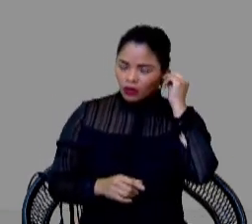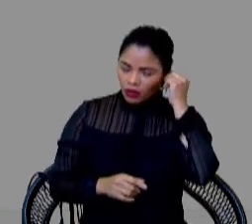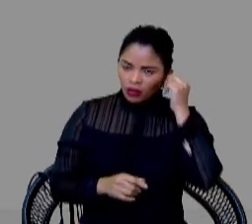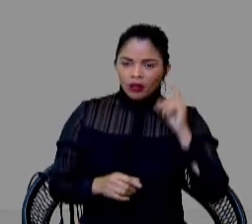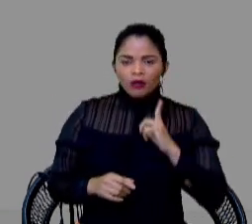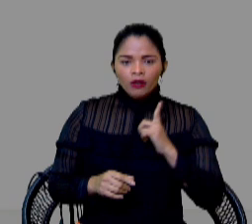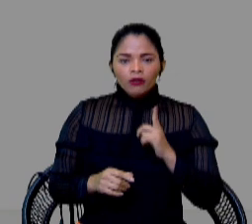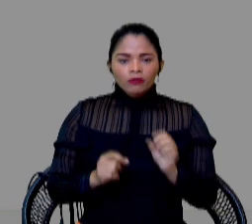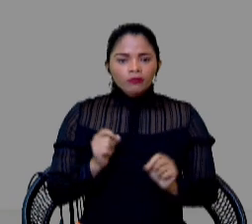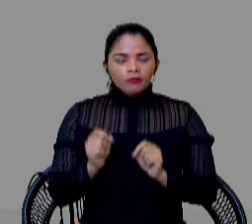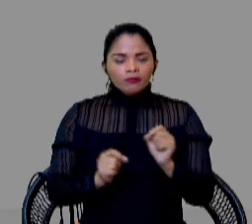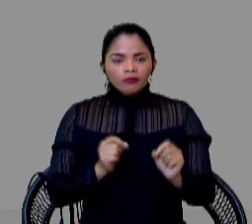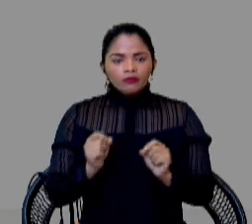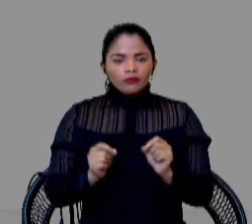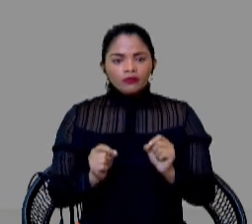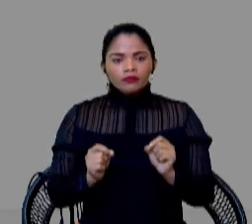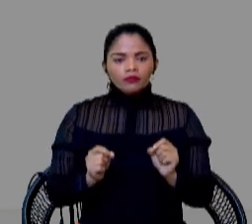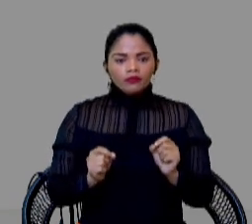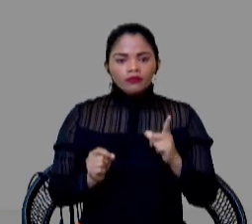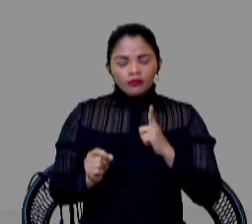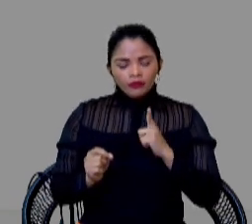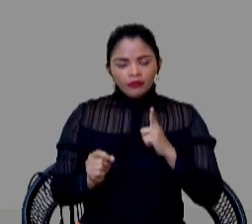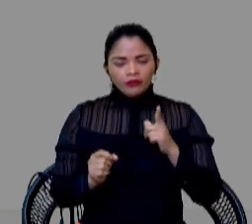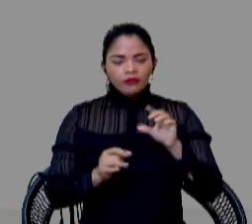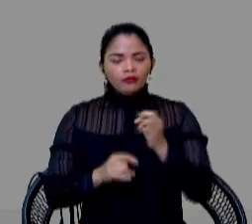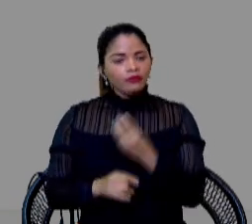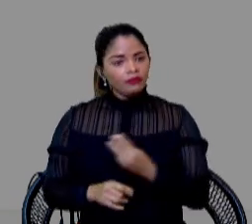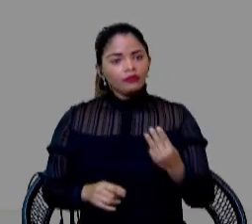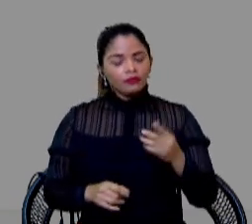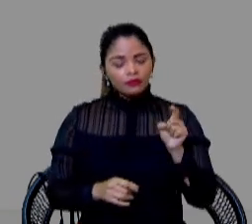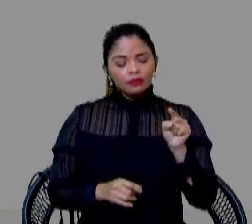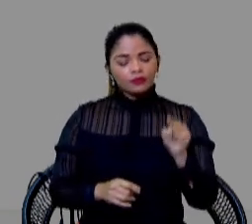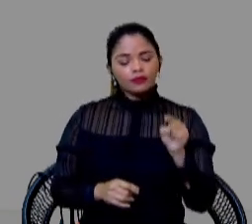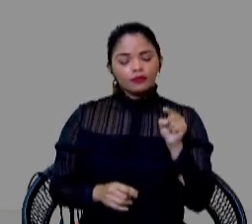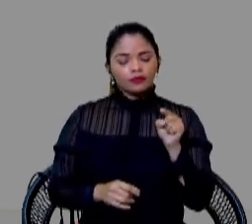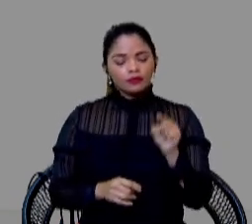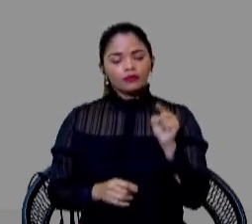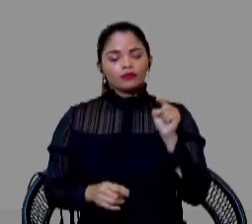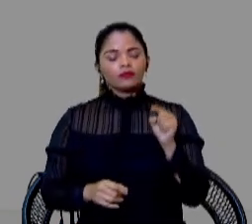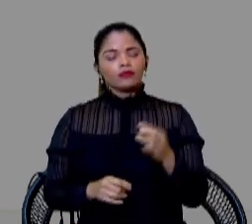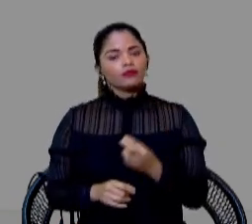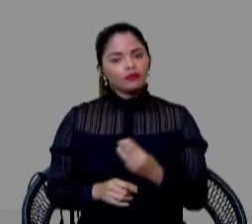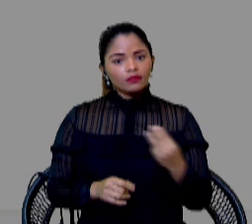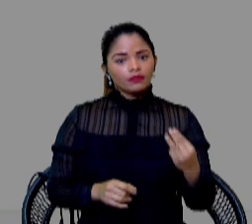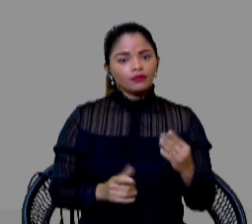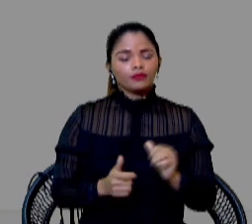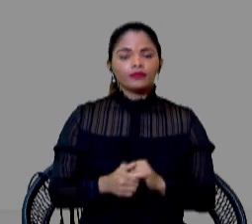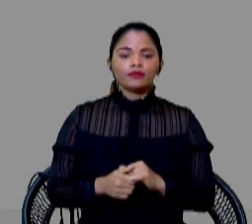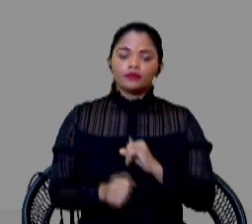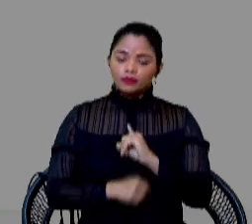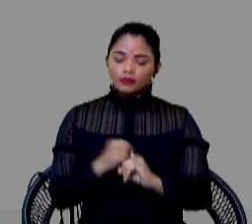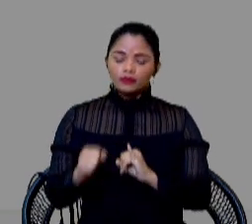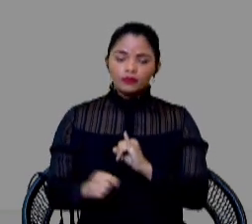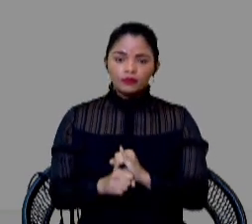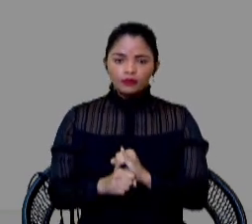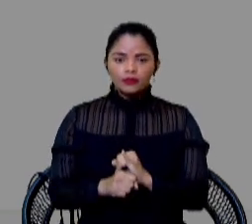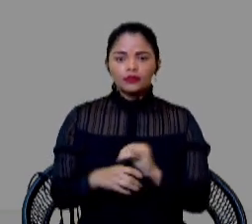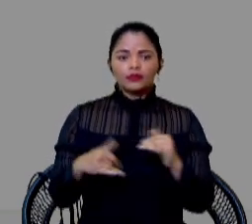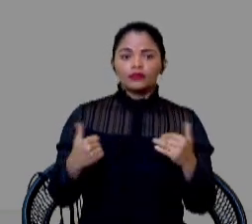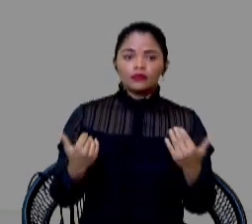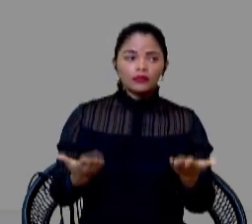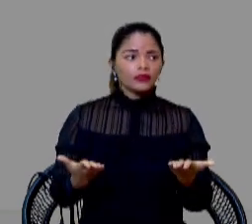propensão a trafegar para sites, a clicar em botões de site, por exemplo. Beleza? Ah,